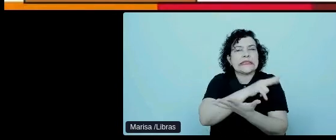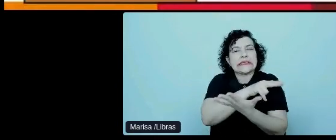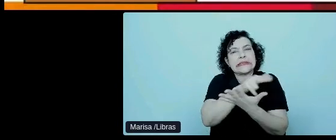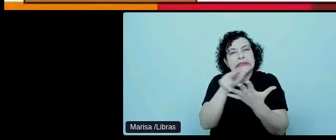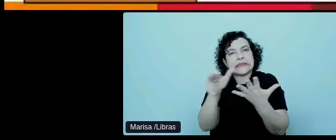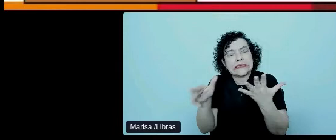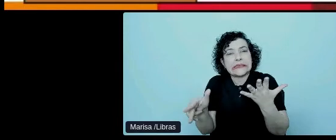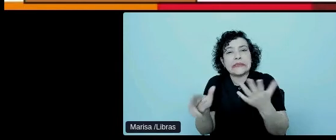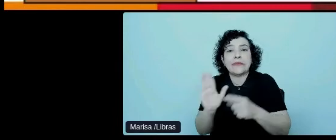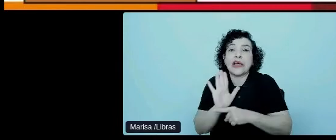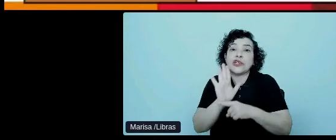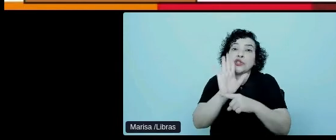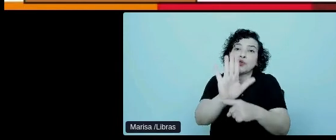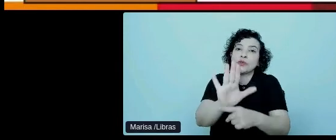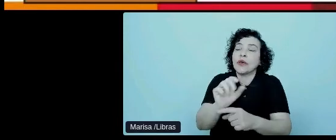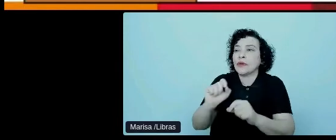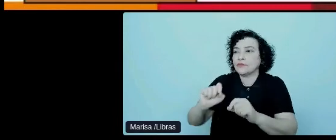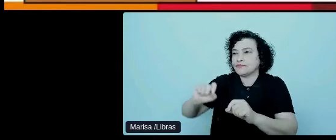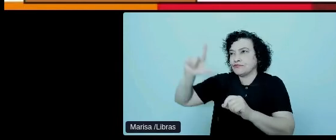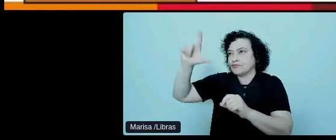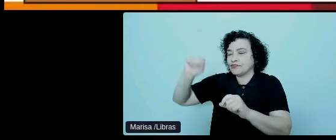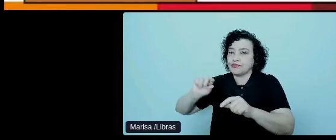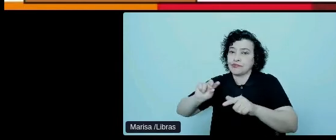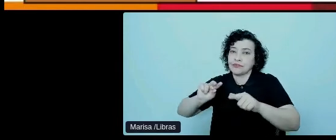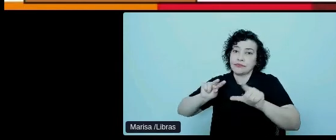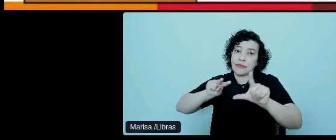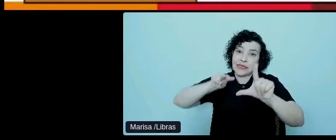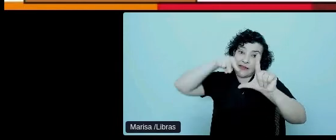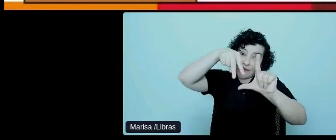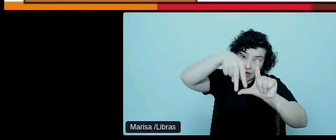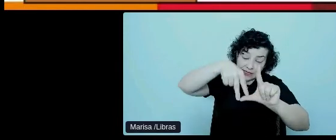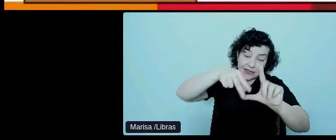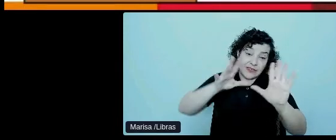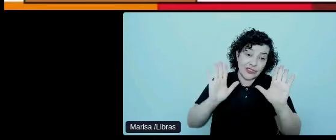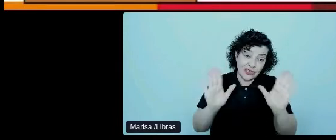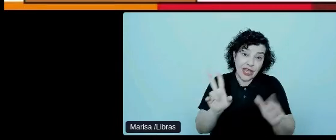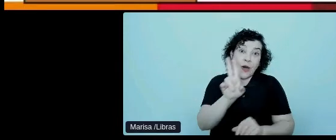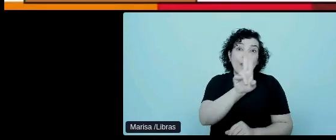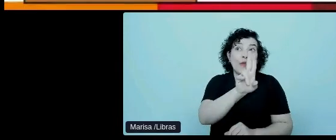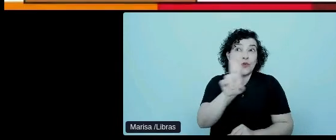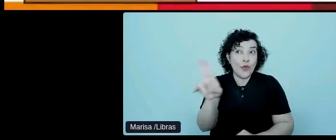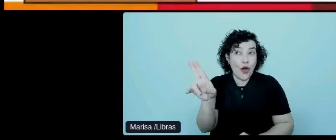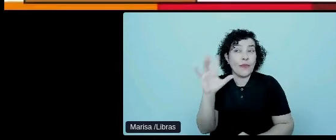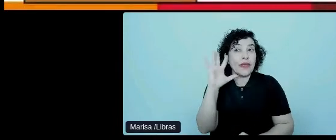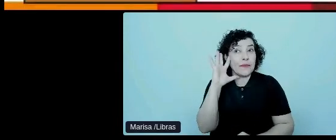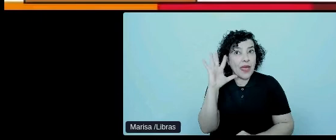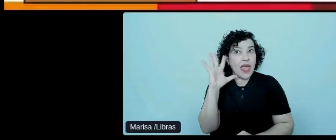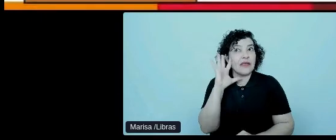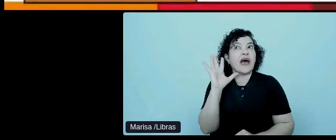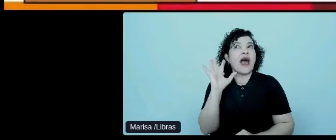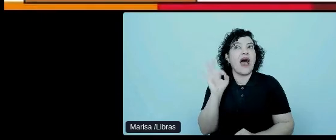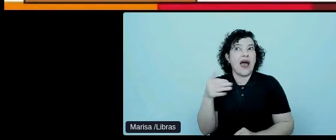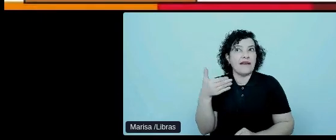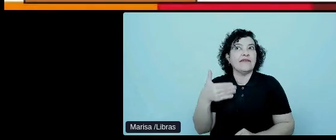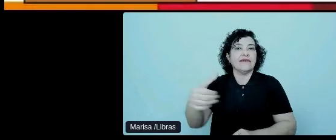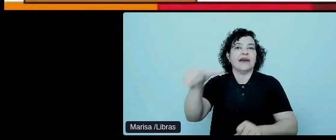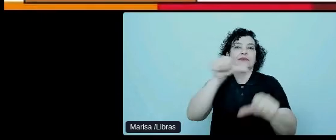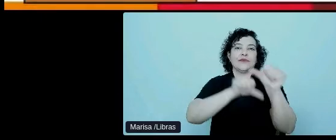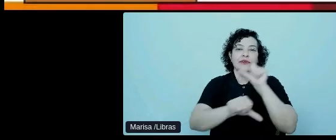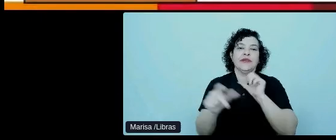realidade aumentada, metaverso. Então, o nome, inclusive, já traz essa ideia que vai ter uma mudança. Sim. É só um complemento